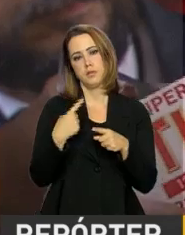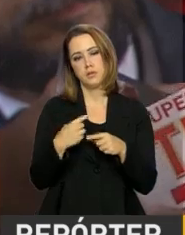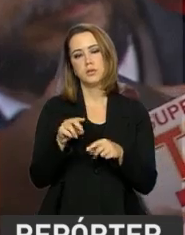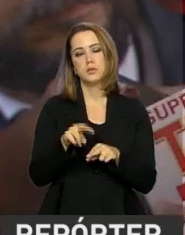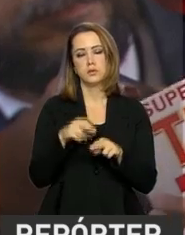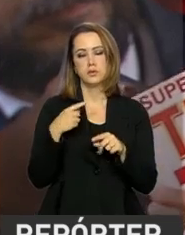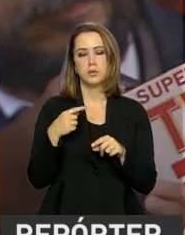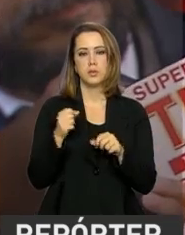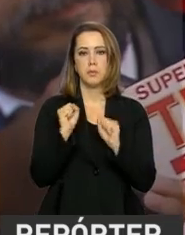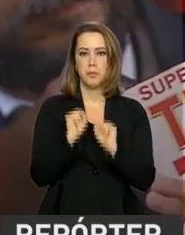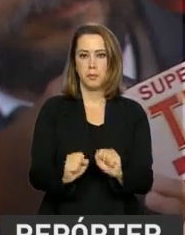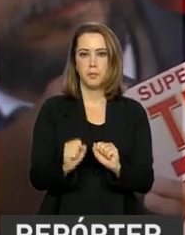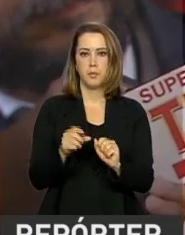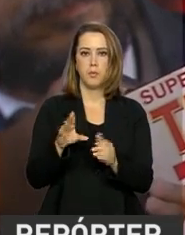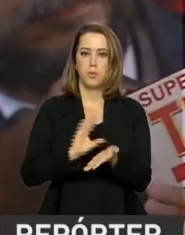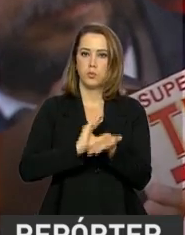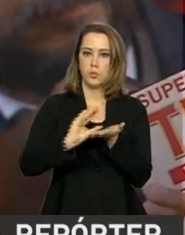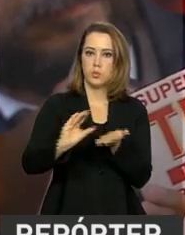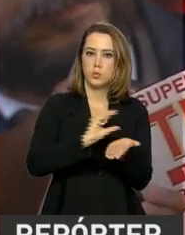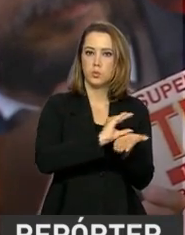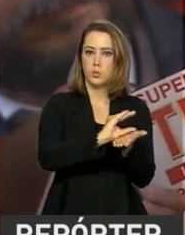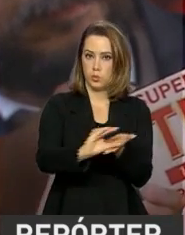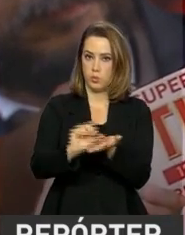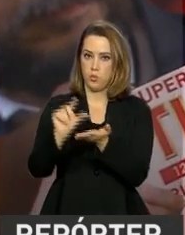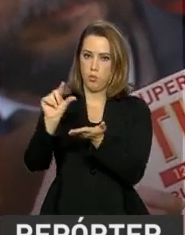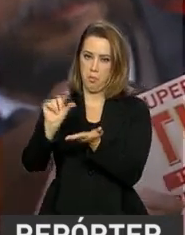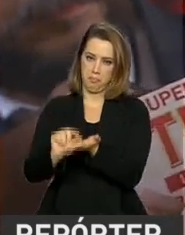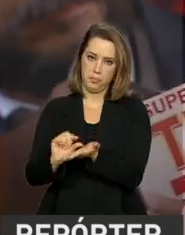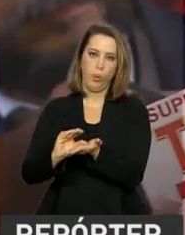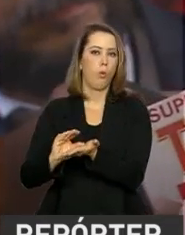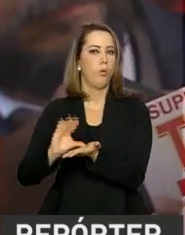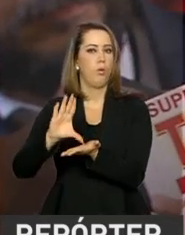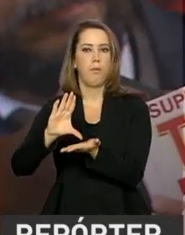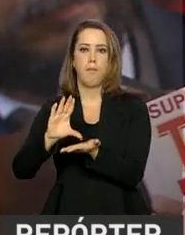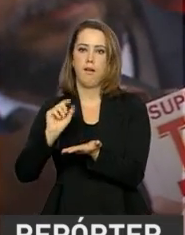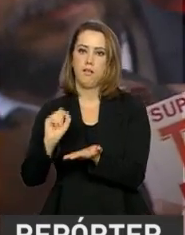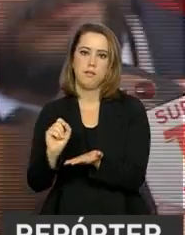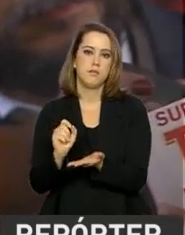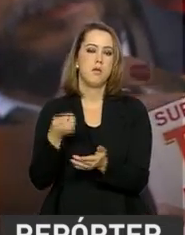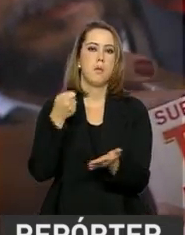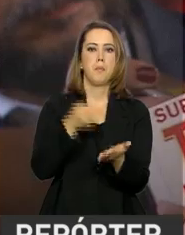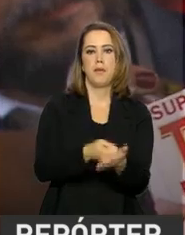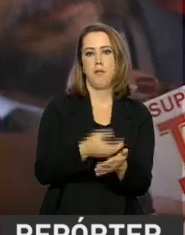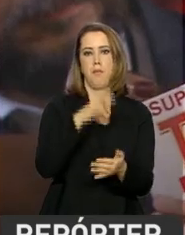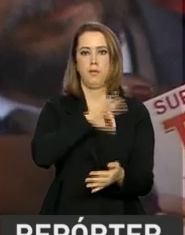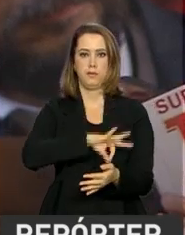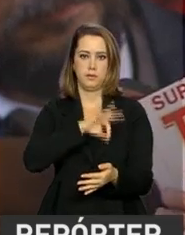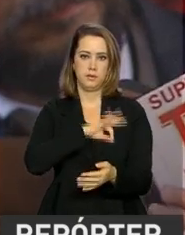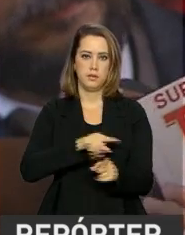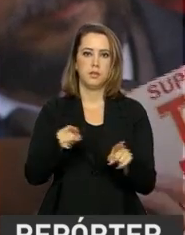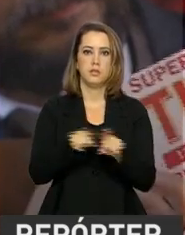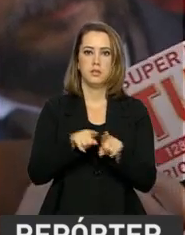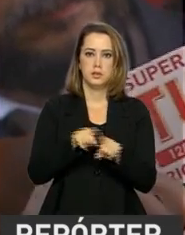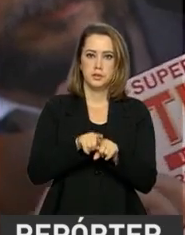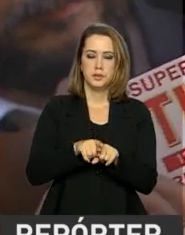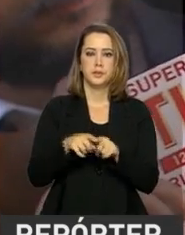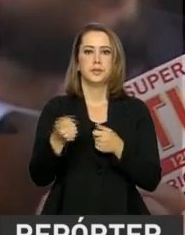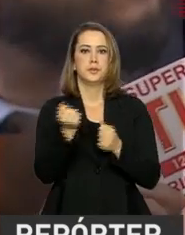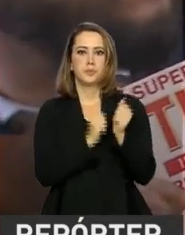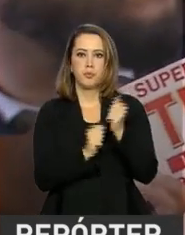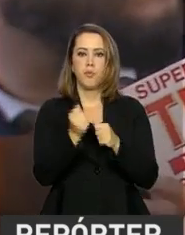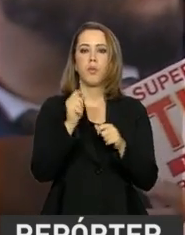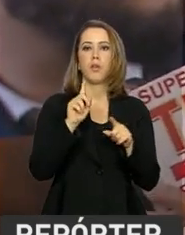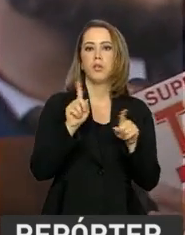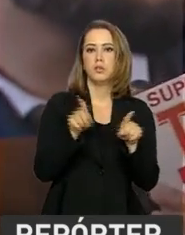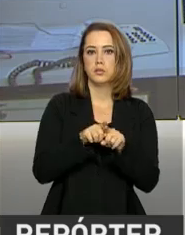esses recursos uns mais e outros menos em função do total da dívida para o pagamento de servidores para o custeio da máquina e até